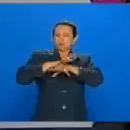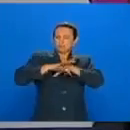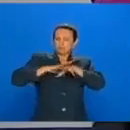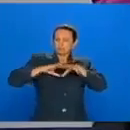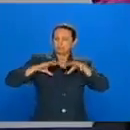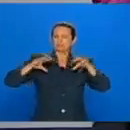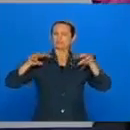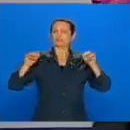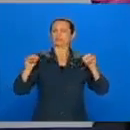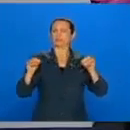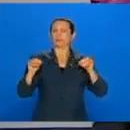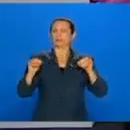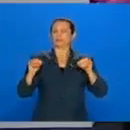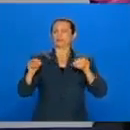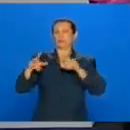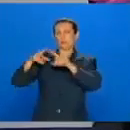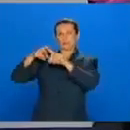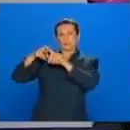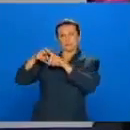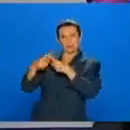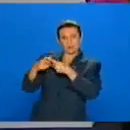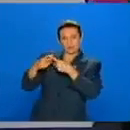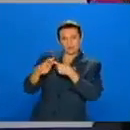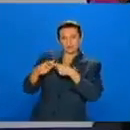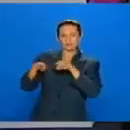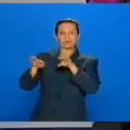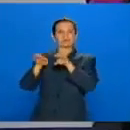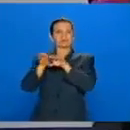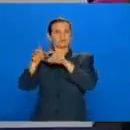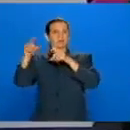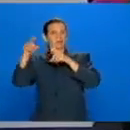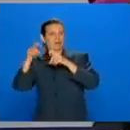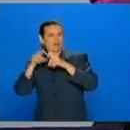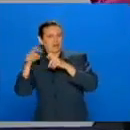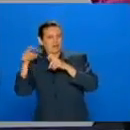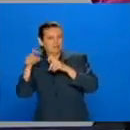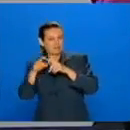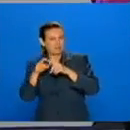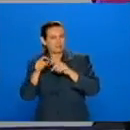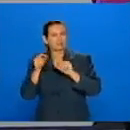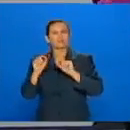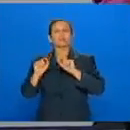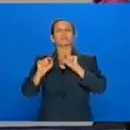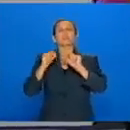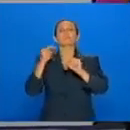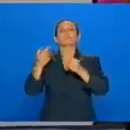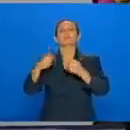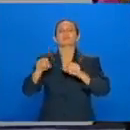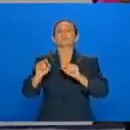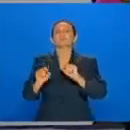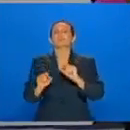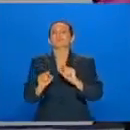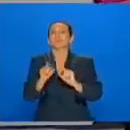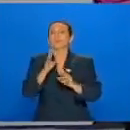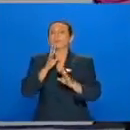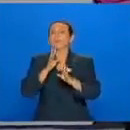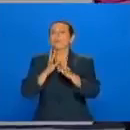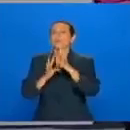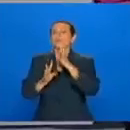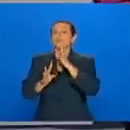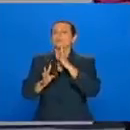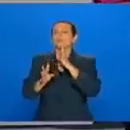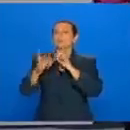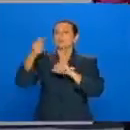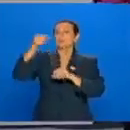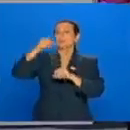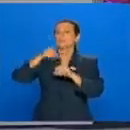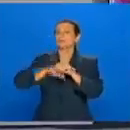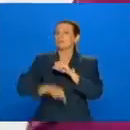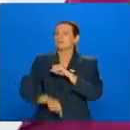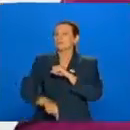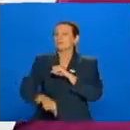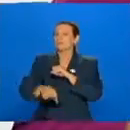Ambos só poderão fazer isso mediante ferramentas e conhecimentos específicos para